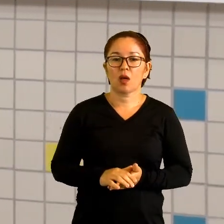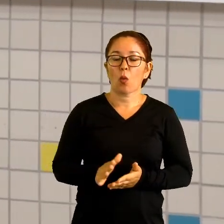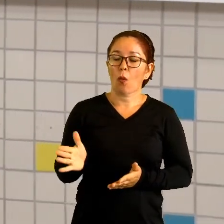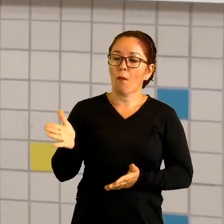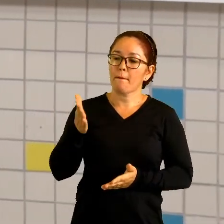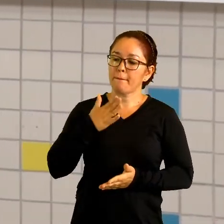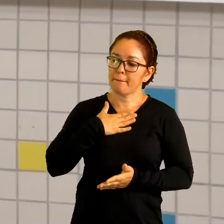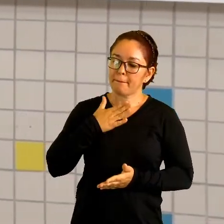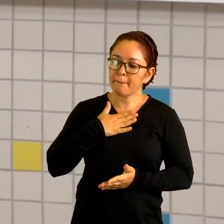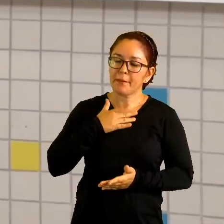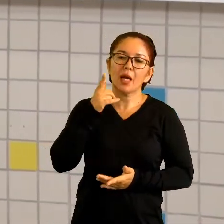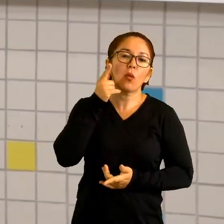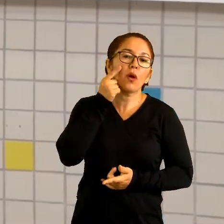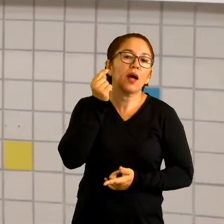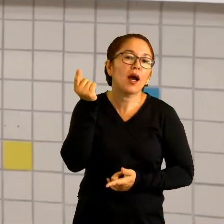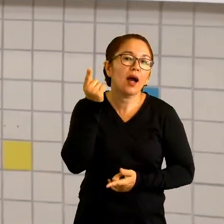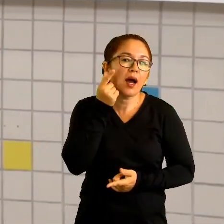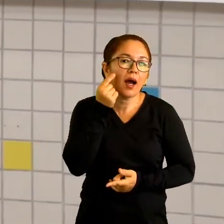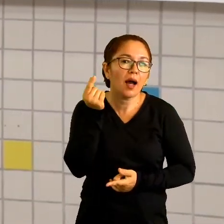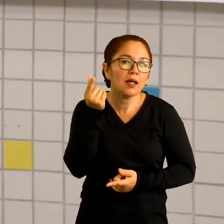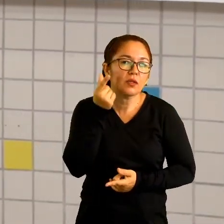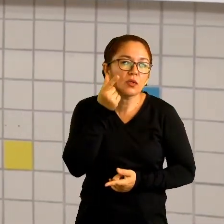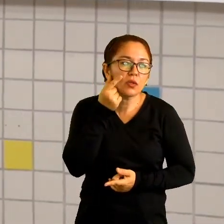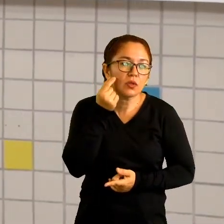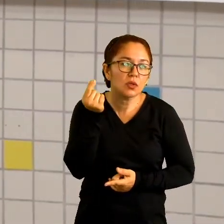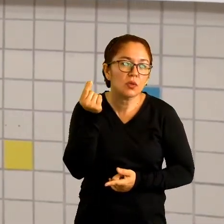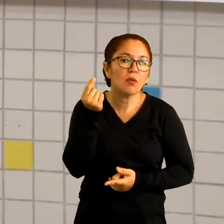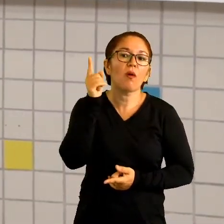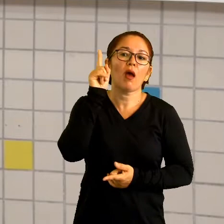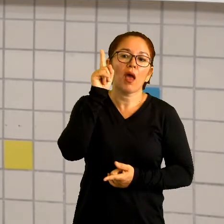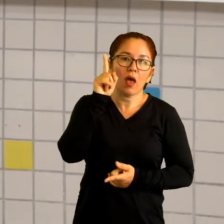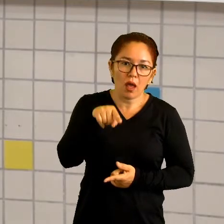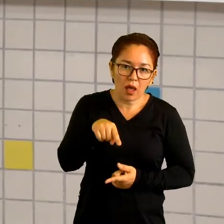meu gato é